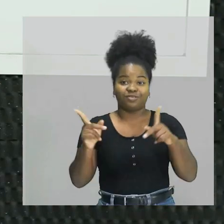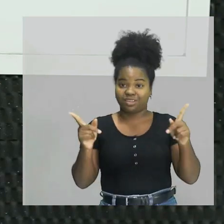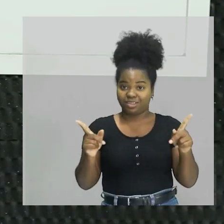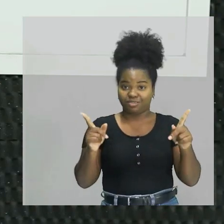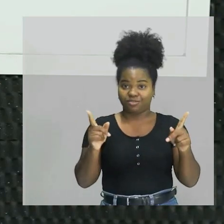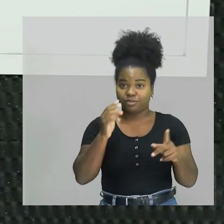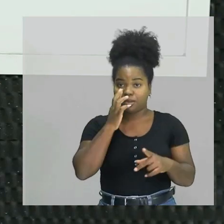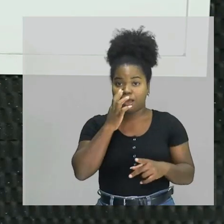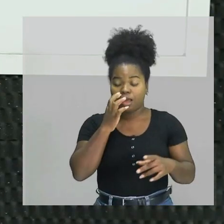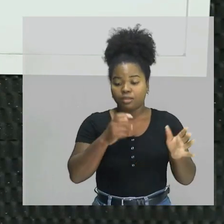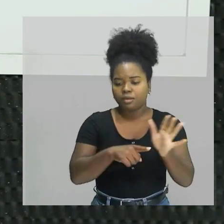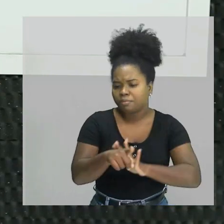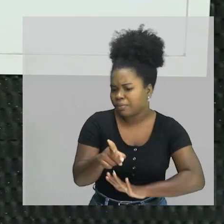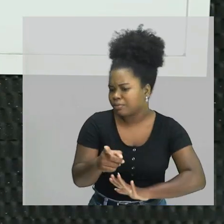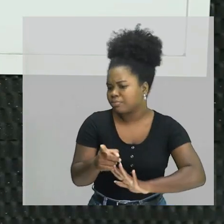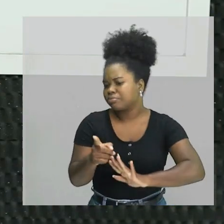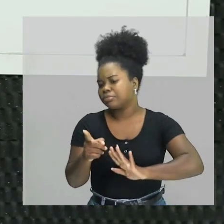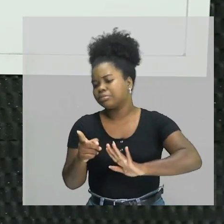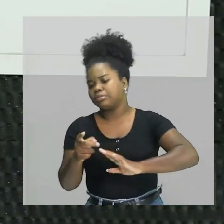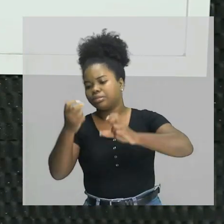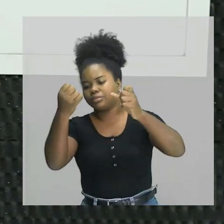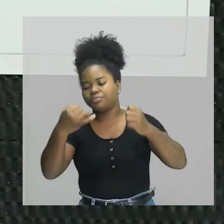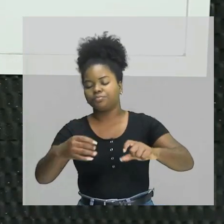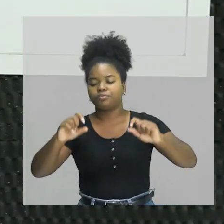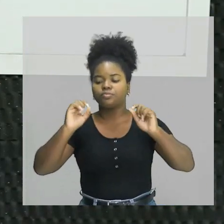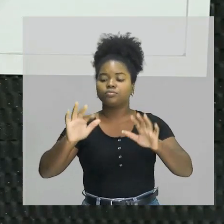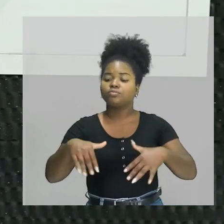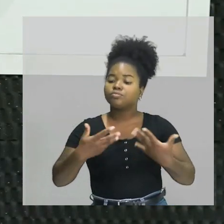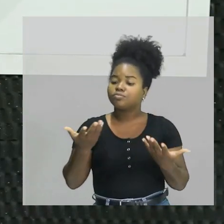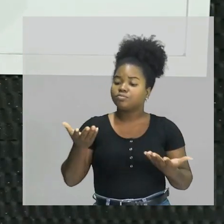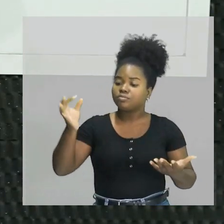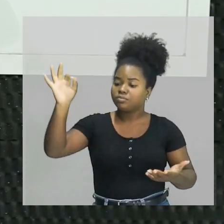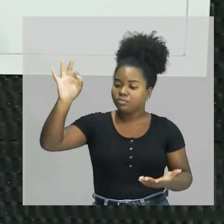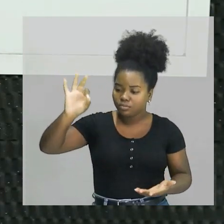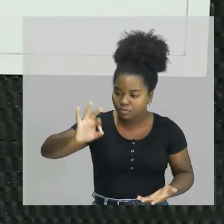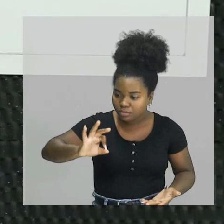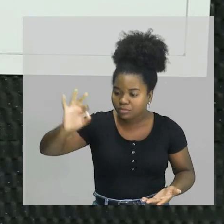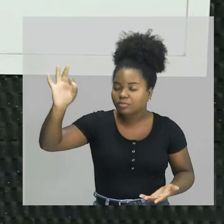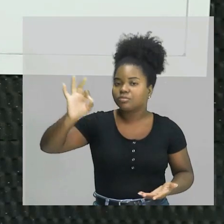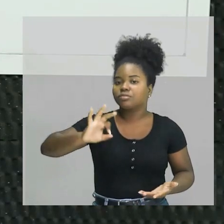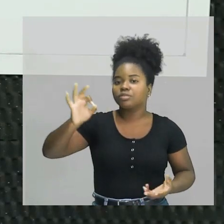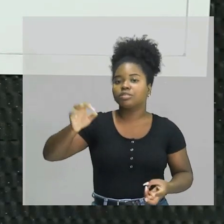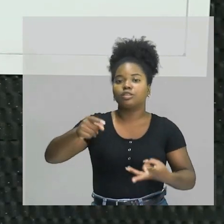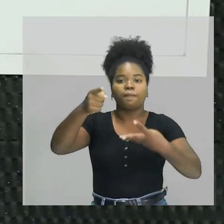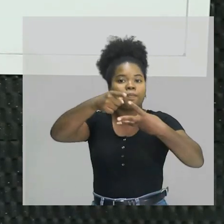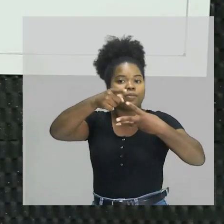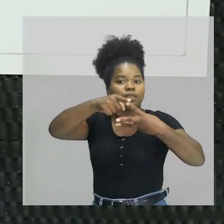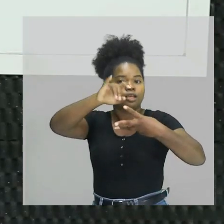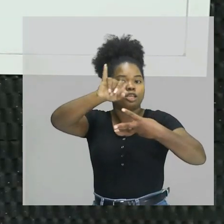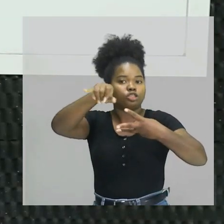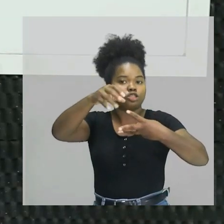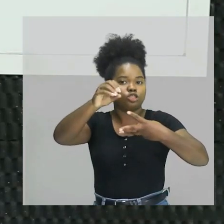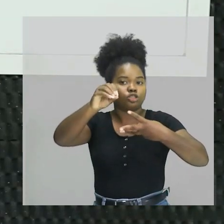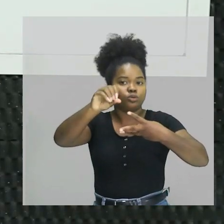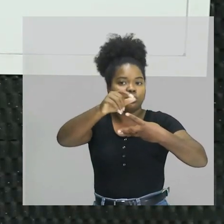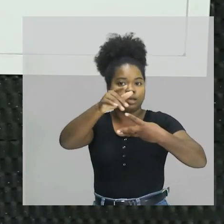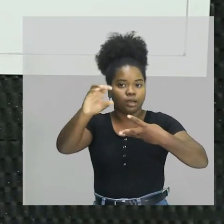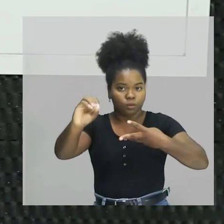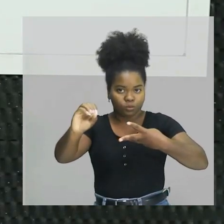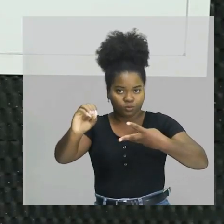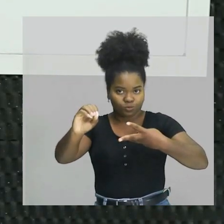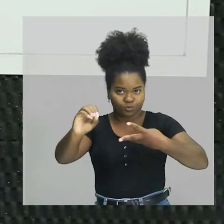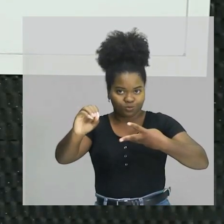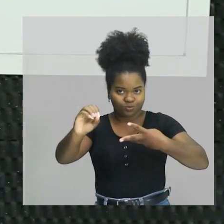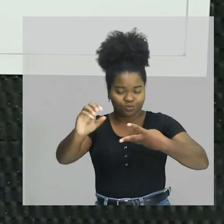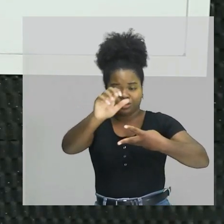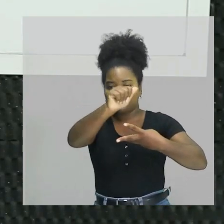a questão quer saber qual o percentual que coube a João em relação a essa área total.